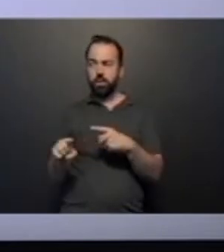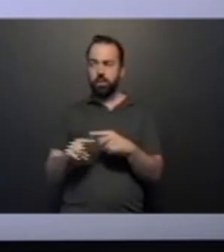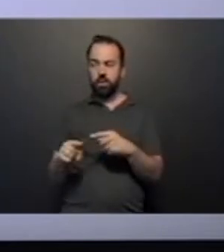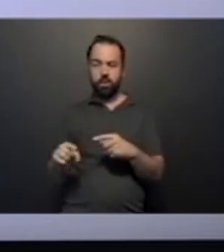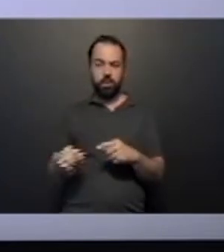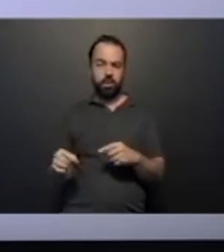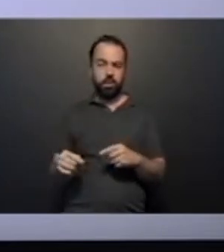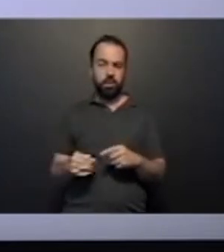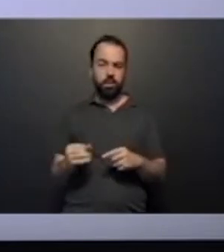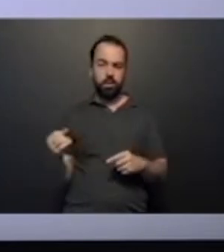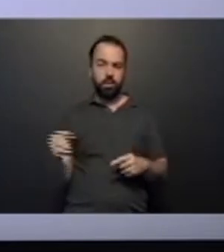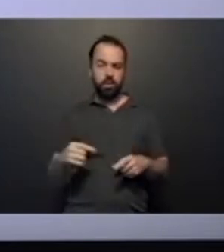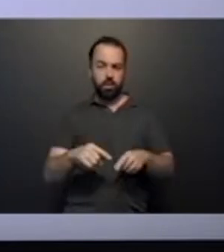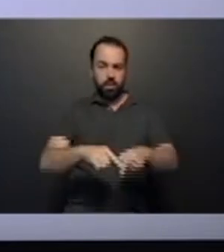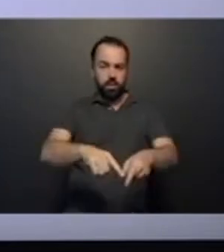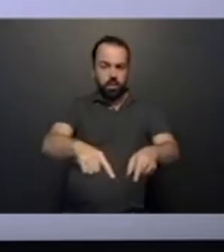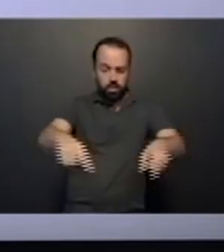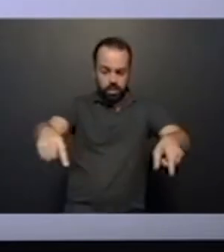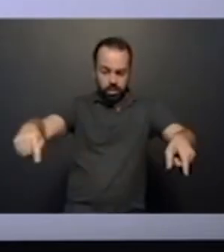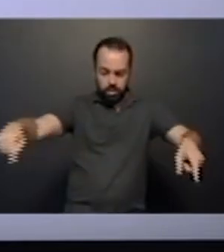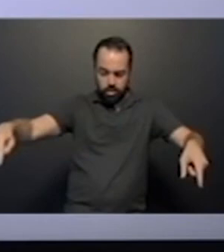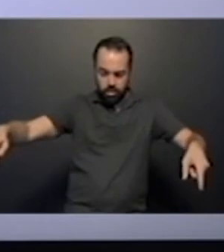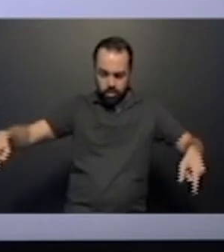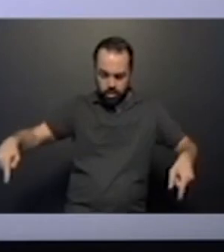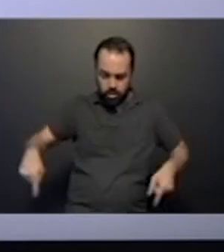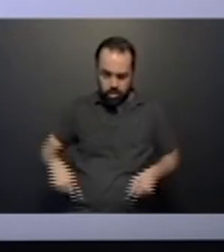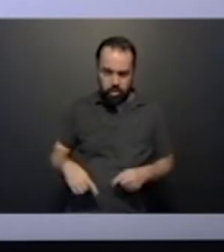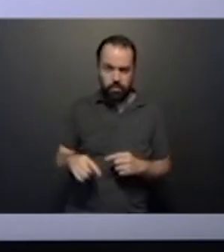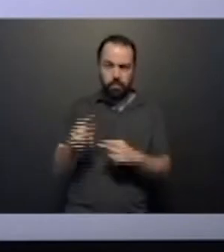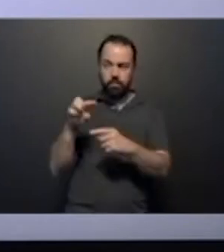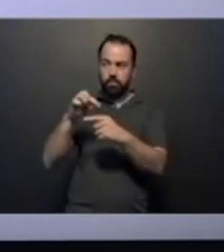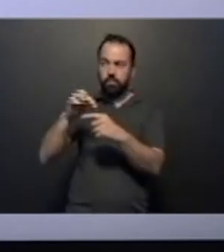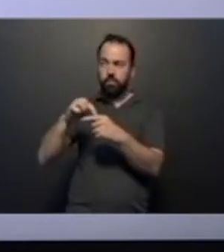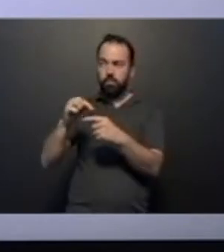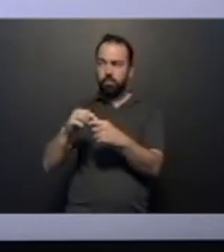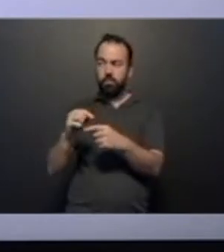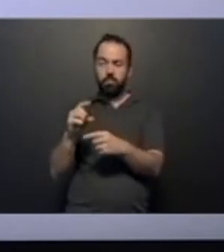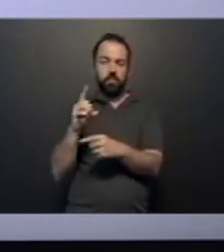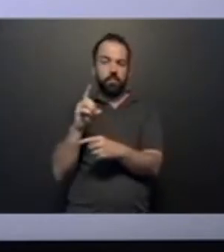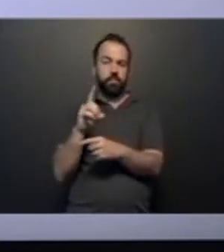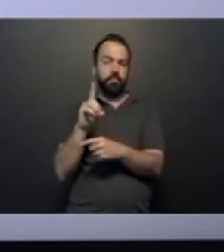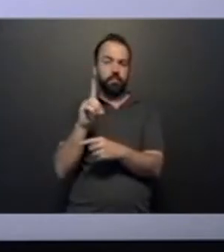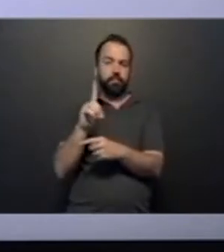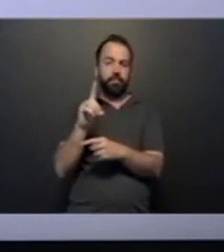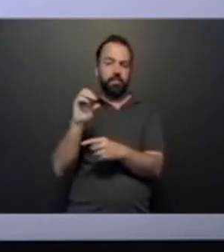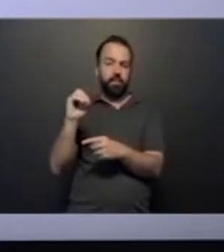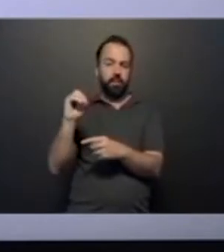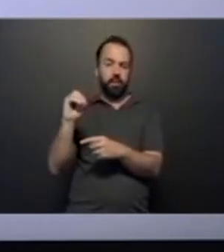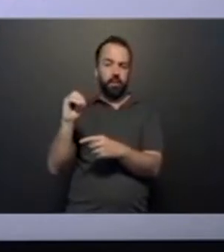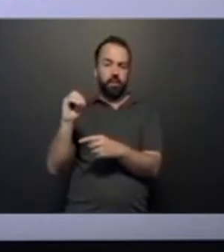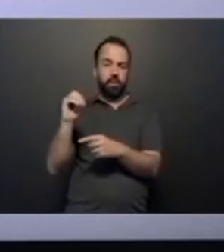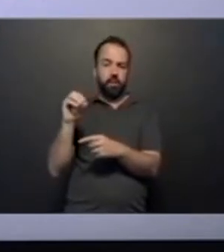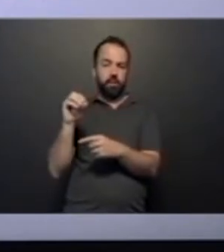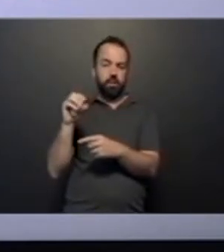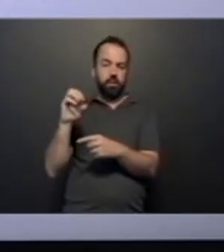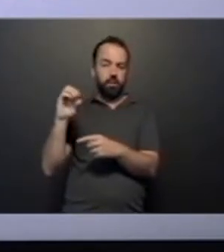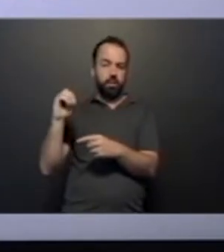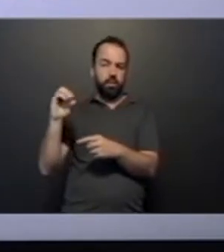pegar distância percorrida diariamente que a 10 mil metros e dividir pelo comprimento da pista